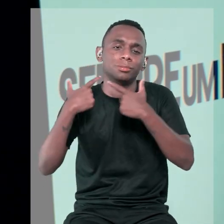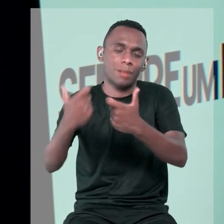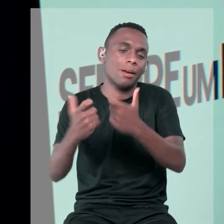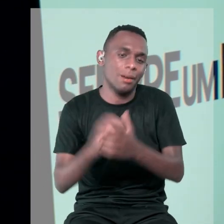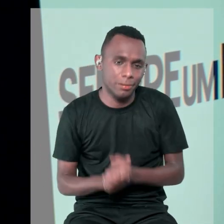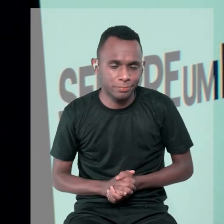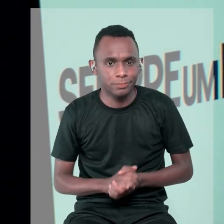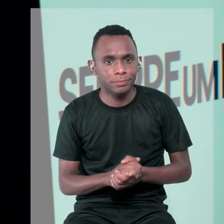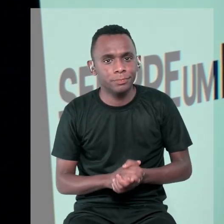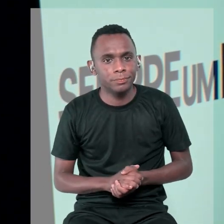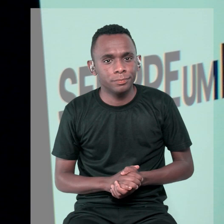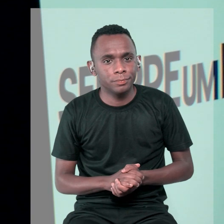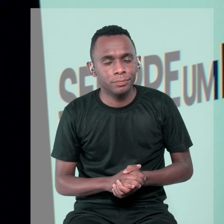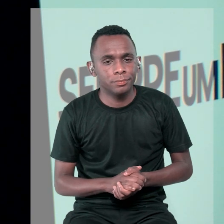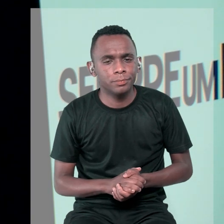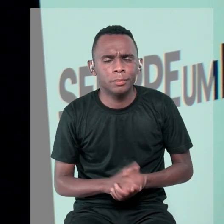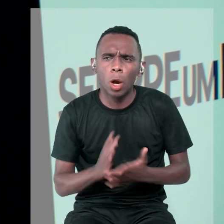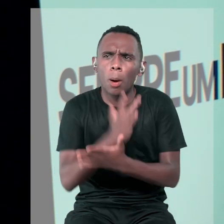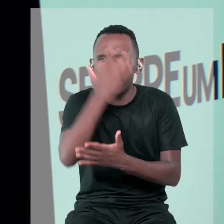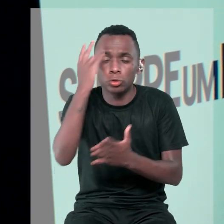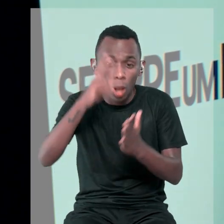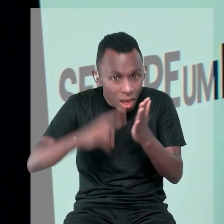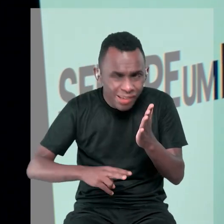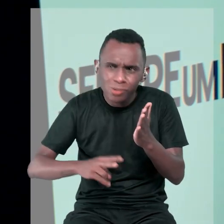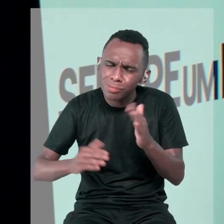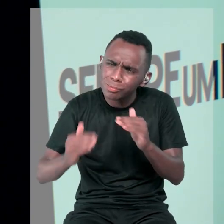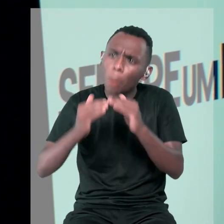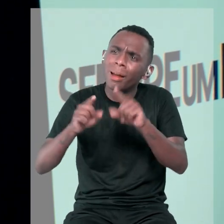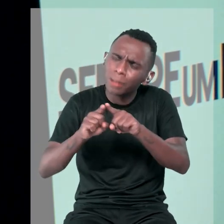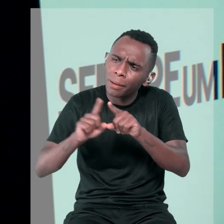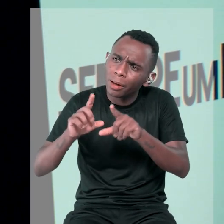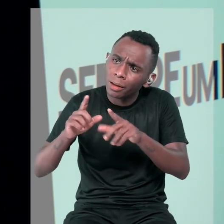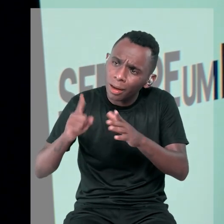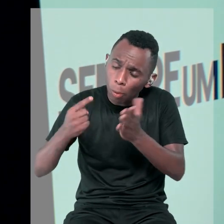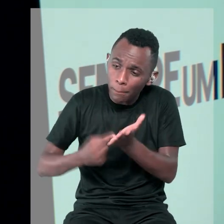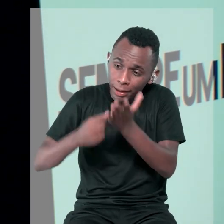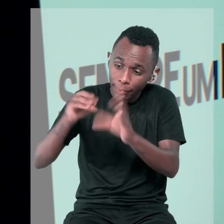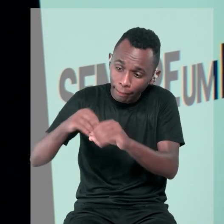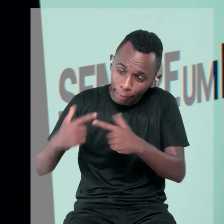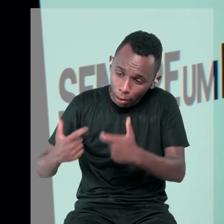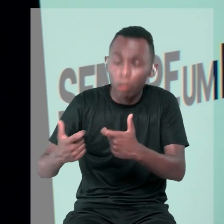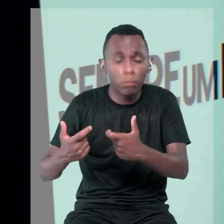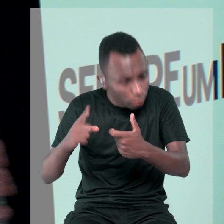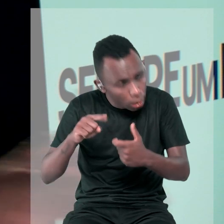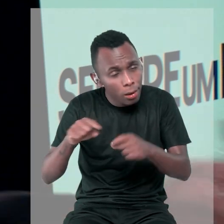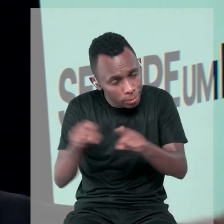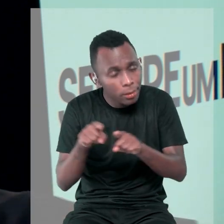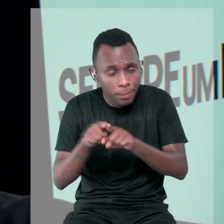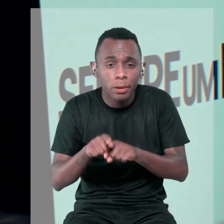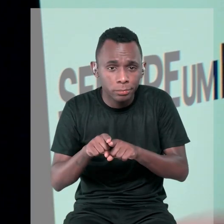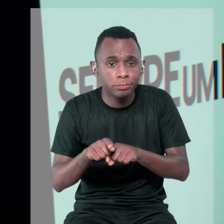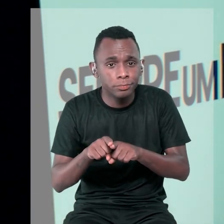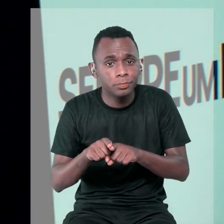que eventualmente já o leram vão dizer, mas também é um tratado de estratégia. Sim, também é um tratado de estratégia. Também é um tratado de estratégia,